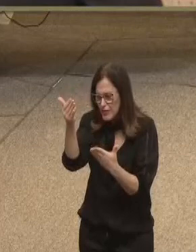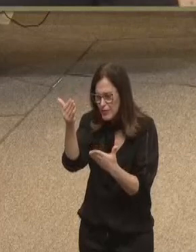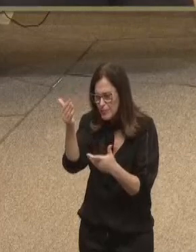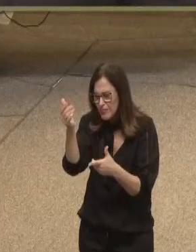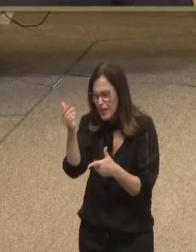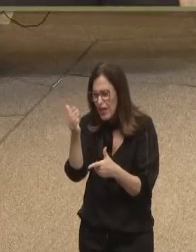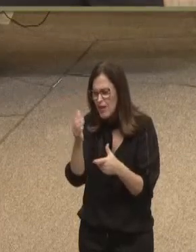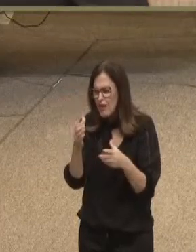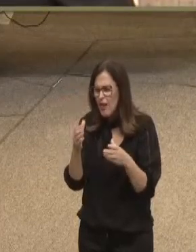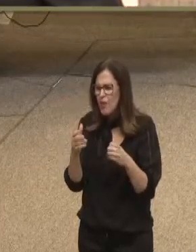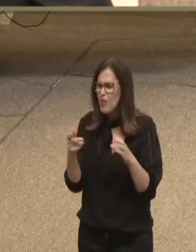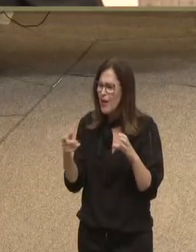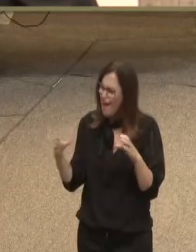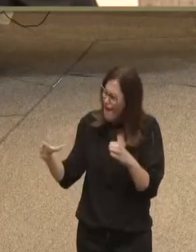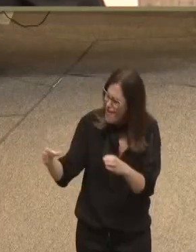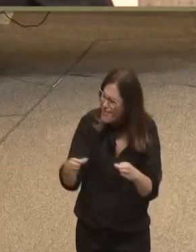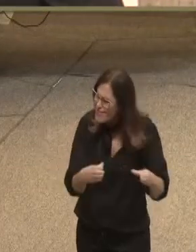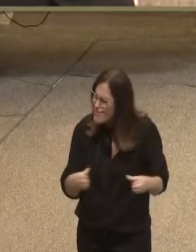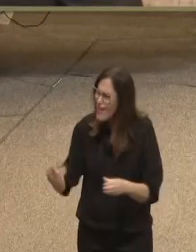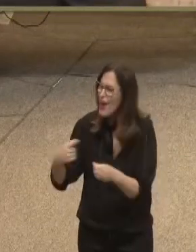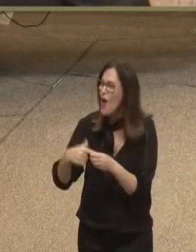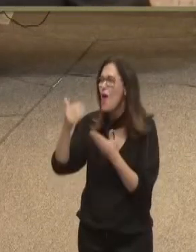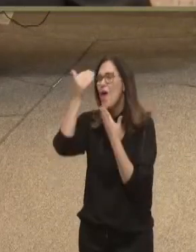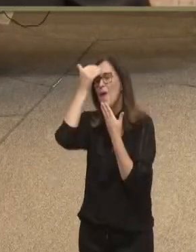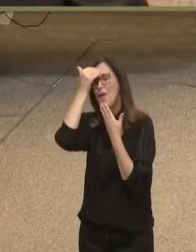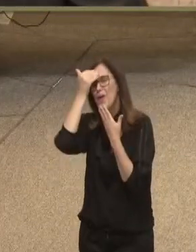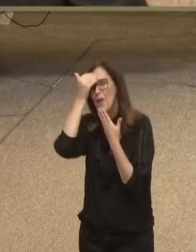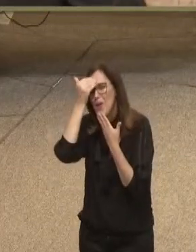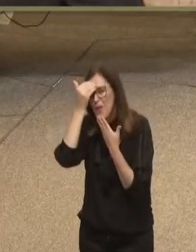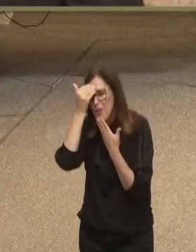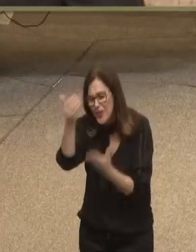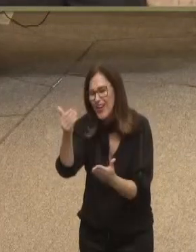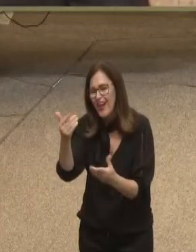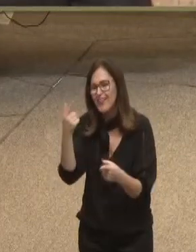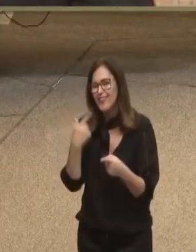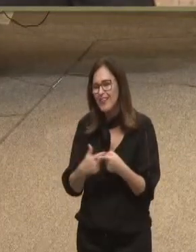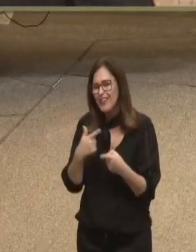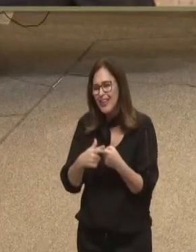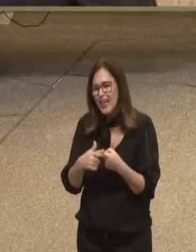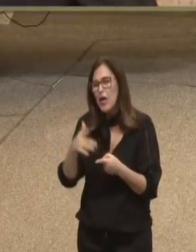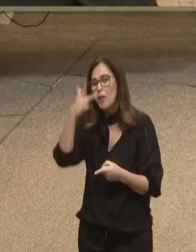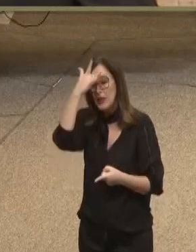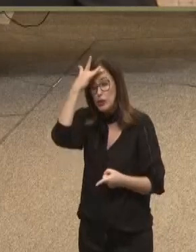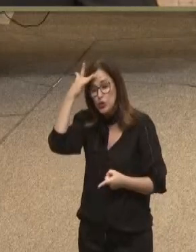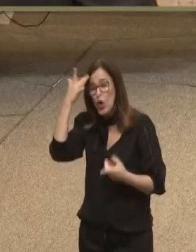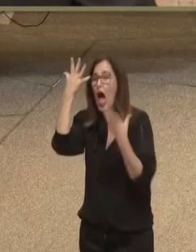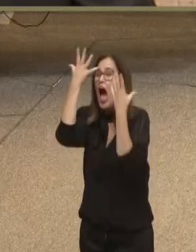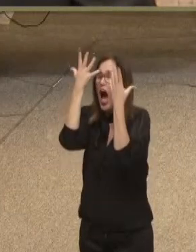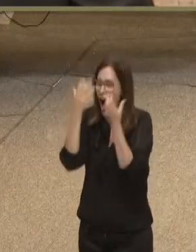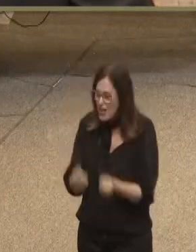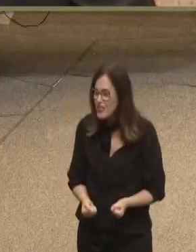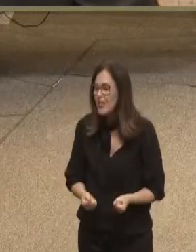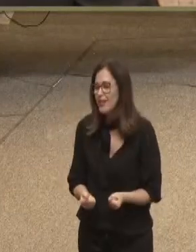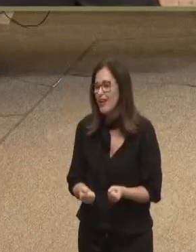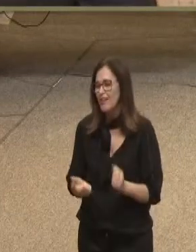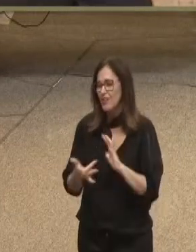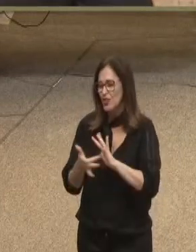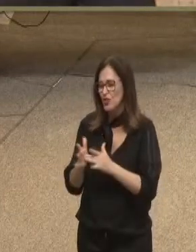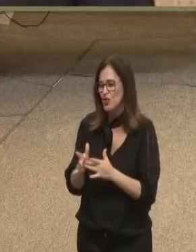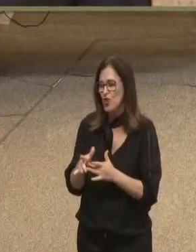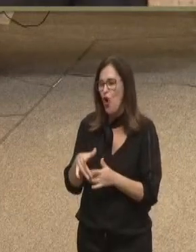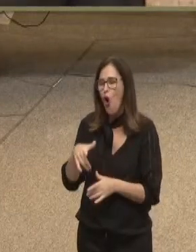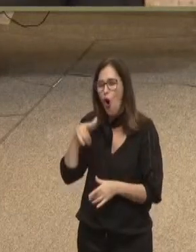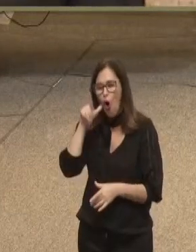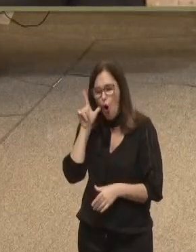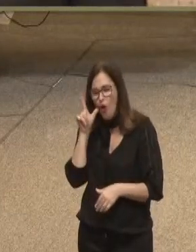de Cavalcante, Senhor. Muito obrigada, Senhor, porque pessoas se converteram ali ontem à noite, Pai.